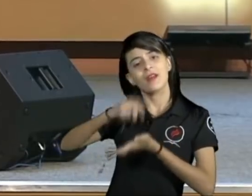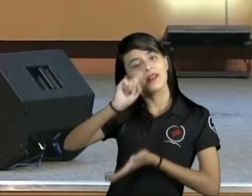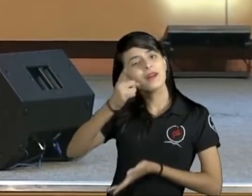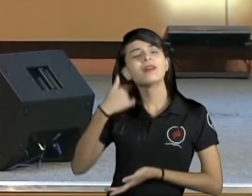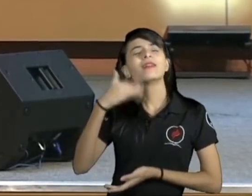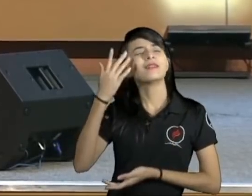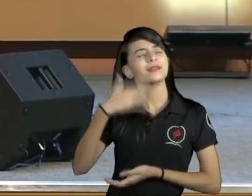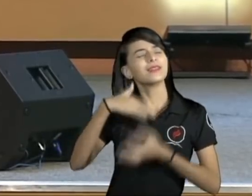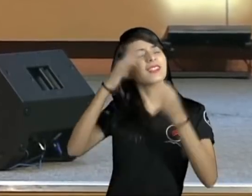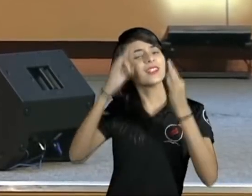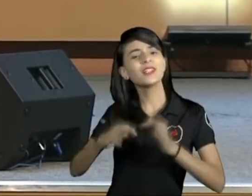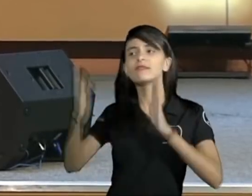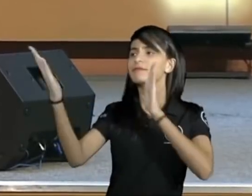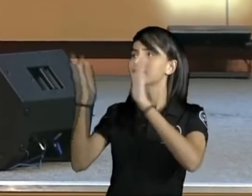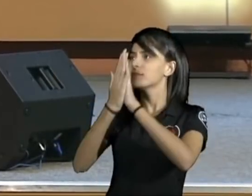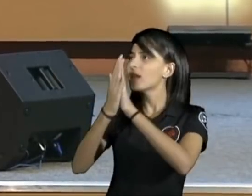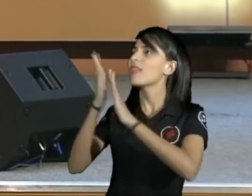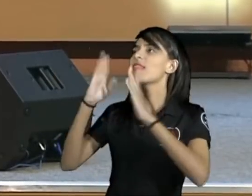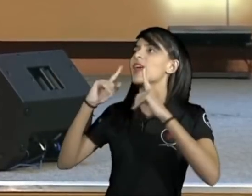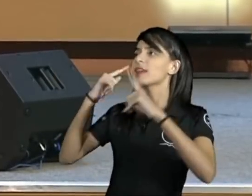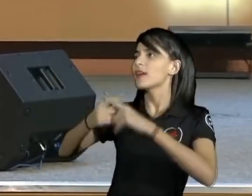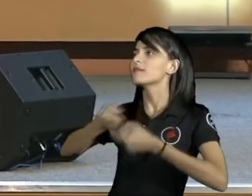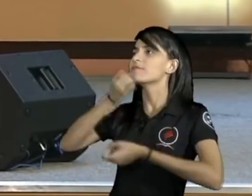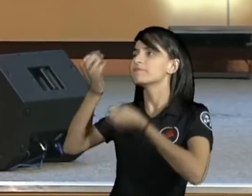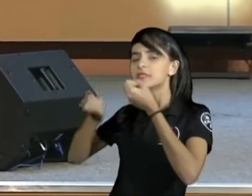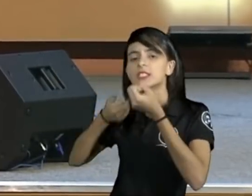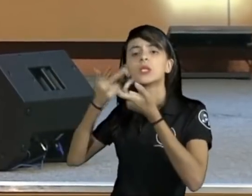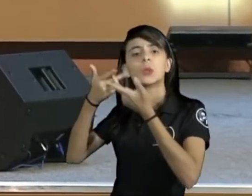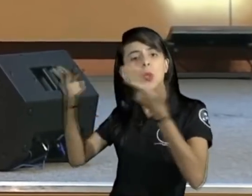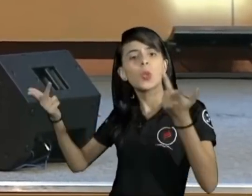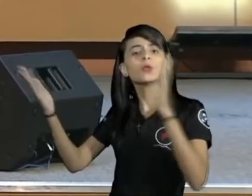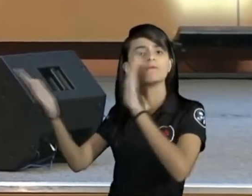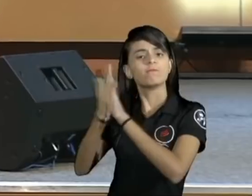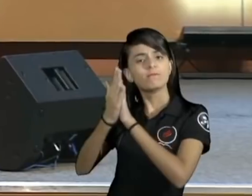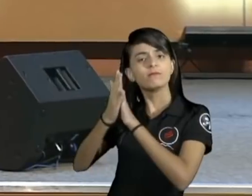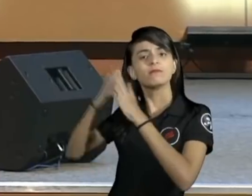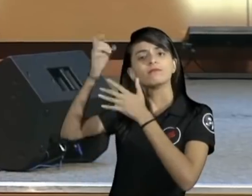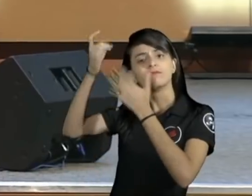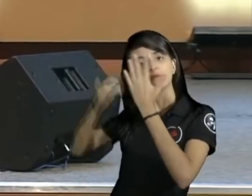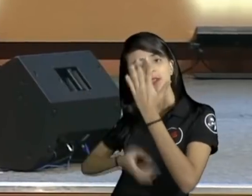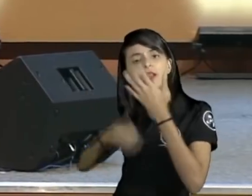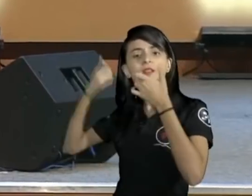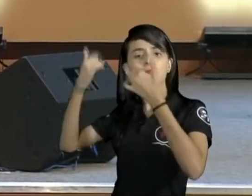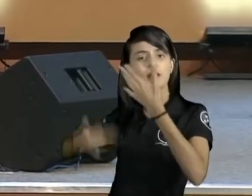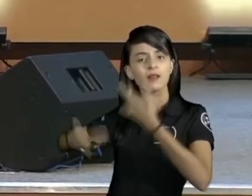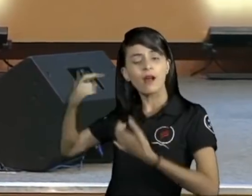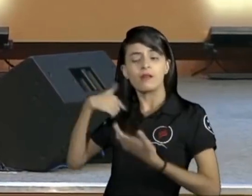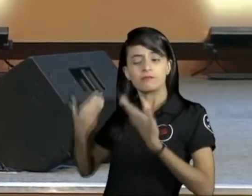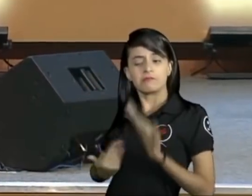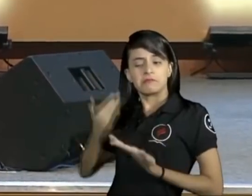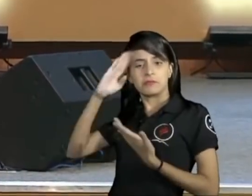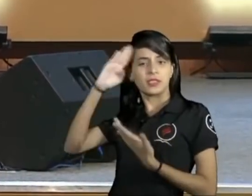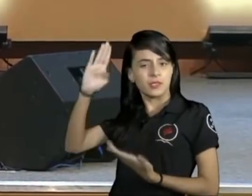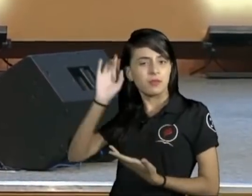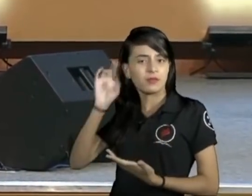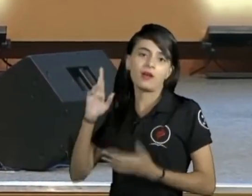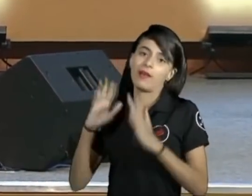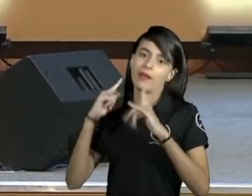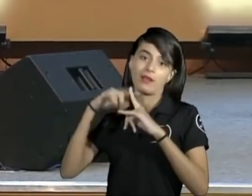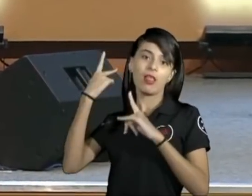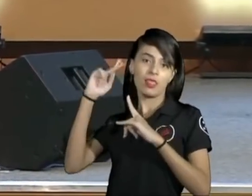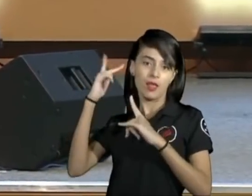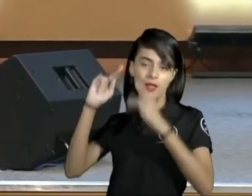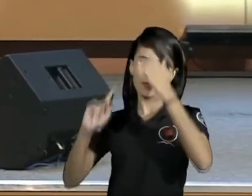quando eu chegar diante de Deus para dar conta da igreja que é dele Oi e que eu apenas sou o mordomo principal